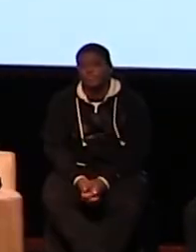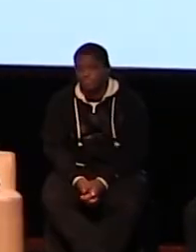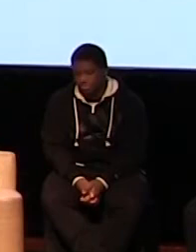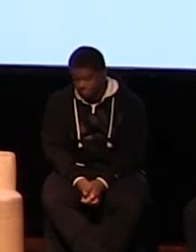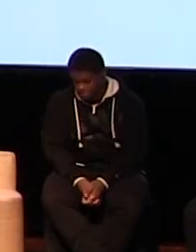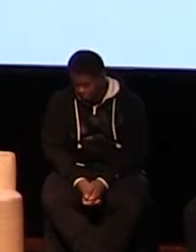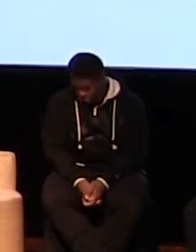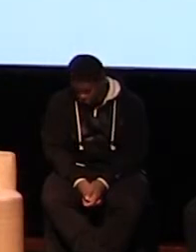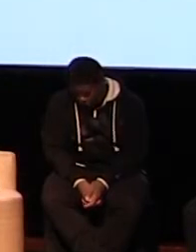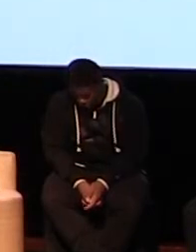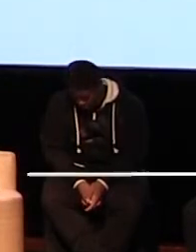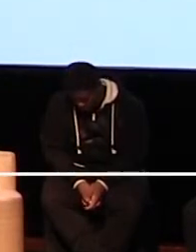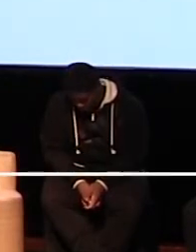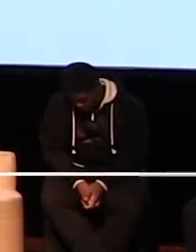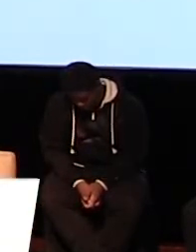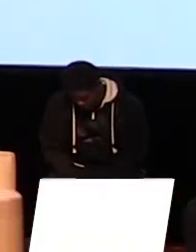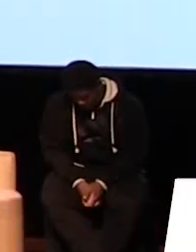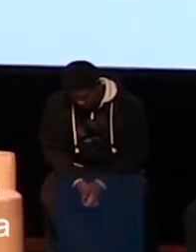Bom dia a todos.